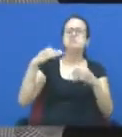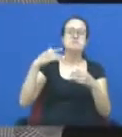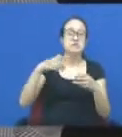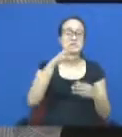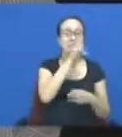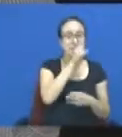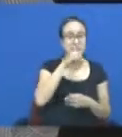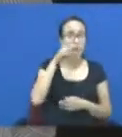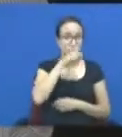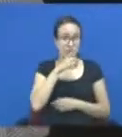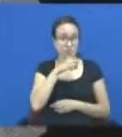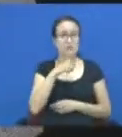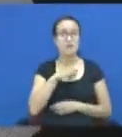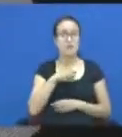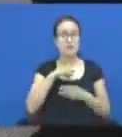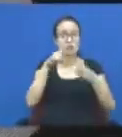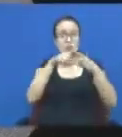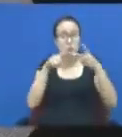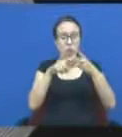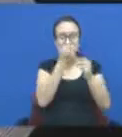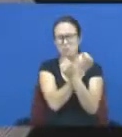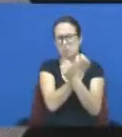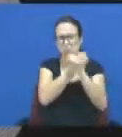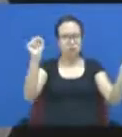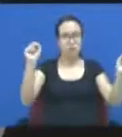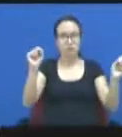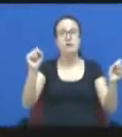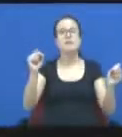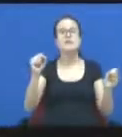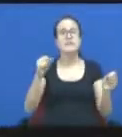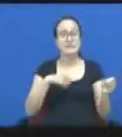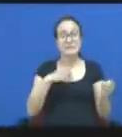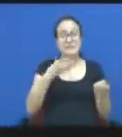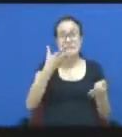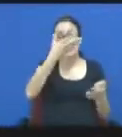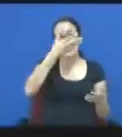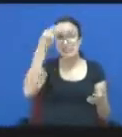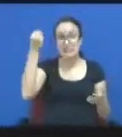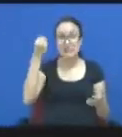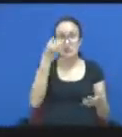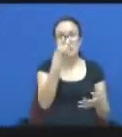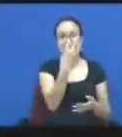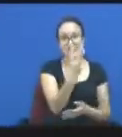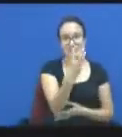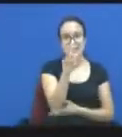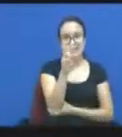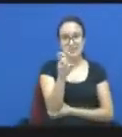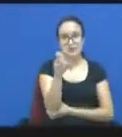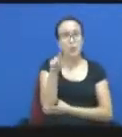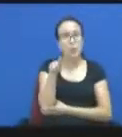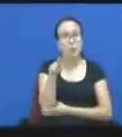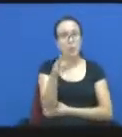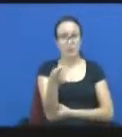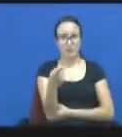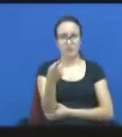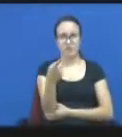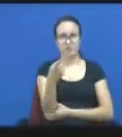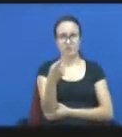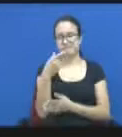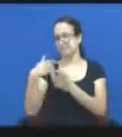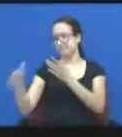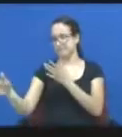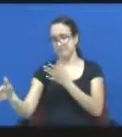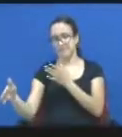de semana, deixaram para trás R$35 mil. Imaginem só quanto que não levaram. Foi